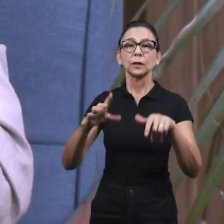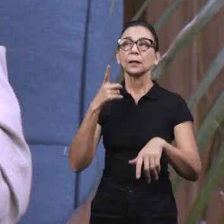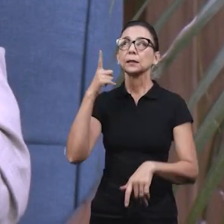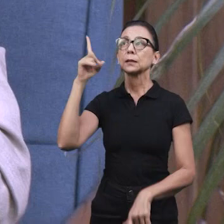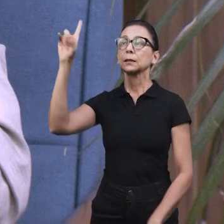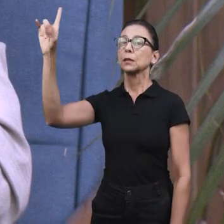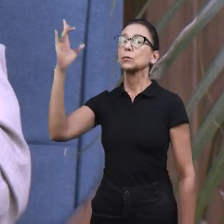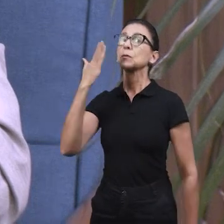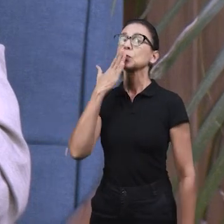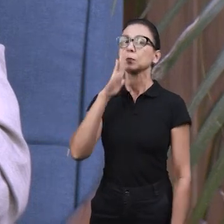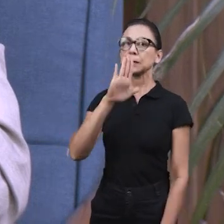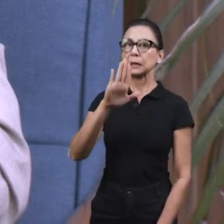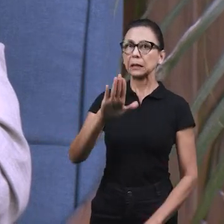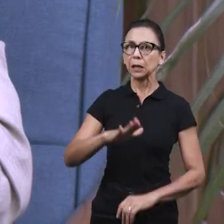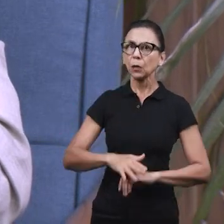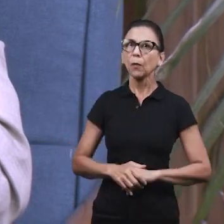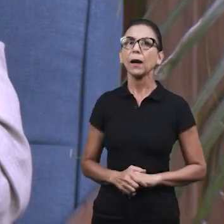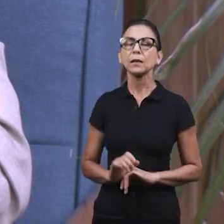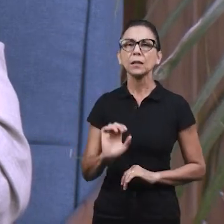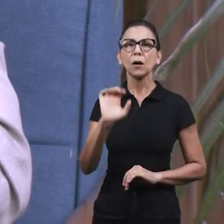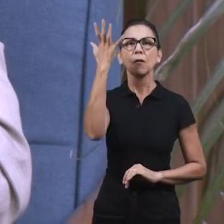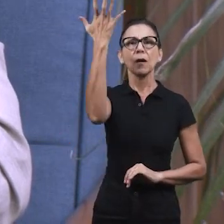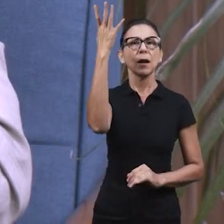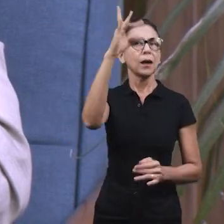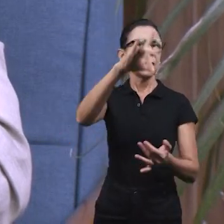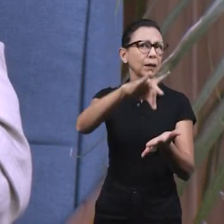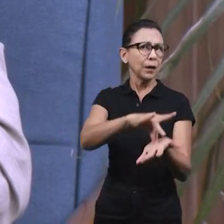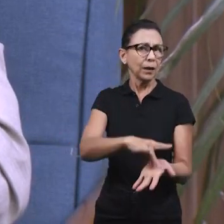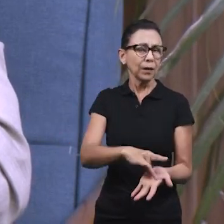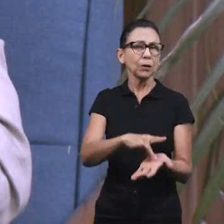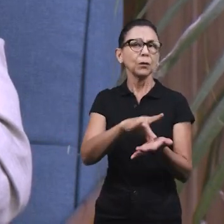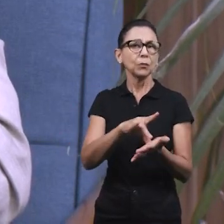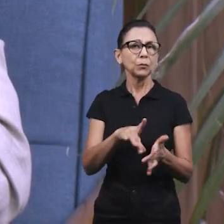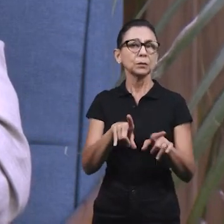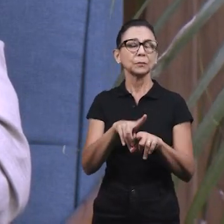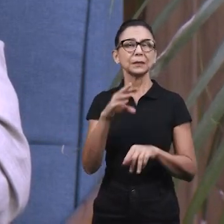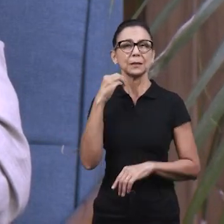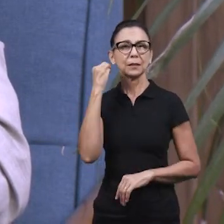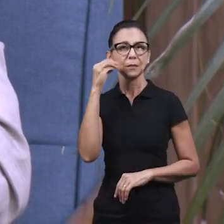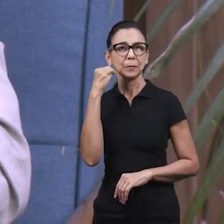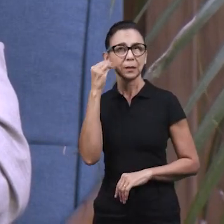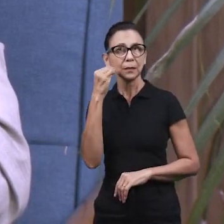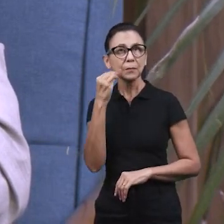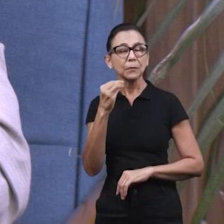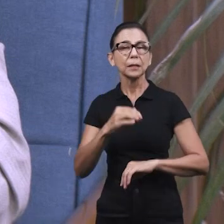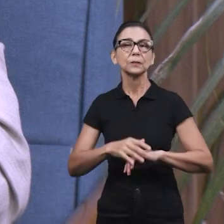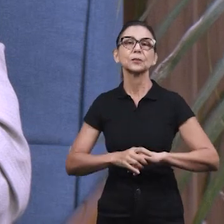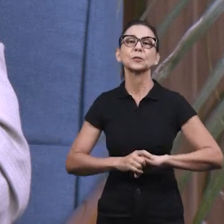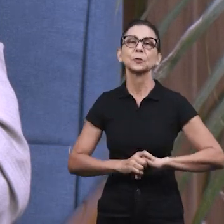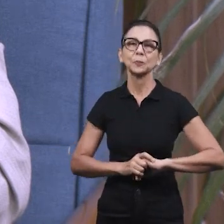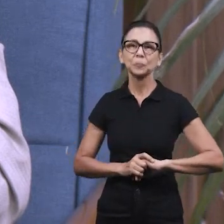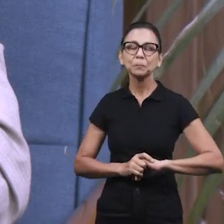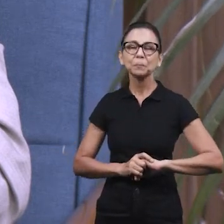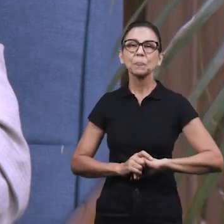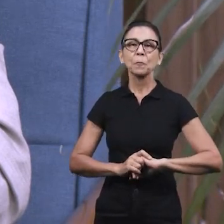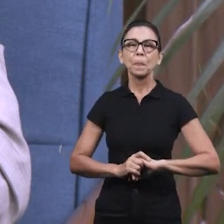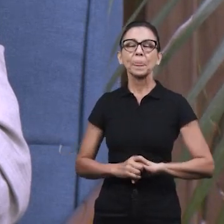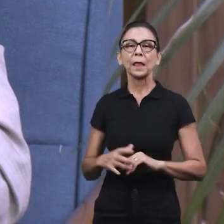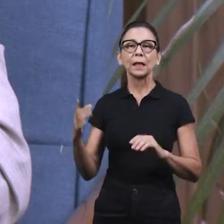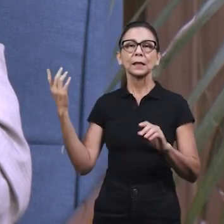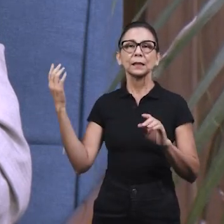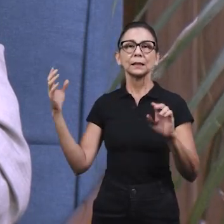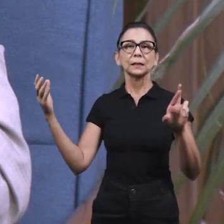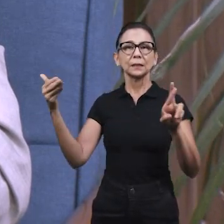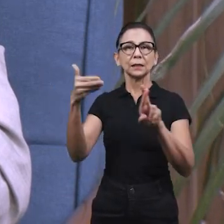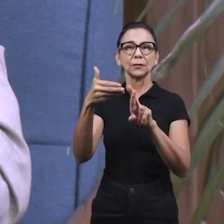essa travessia é um registro riquíssimo de fatos, ocorrências e experiências que remetem profeticamente à